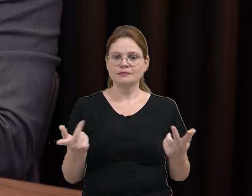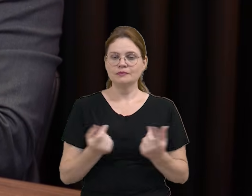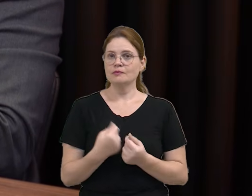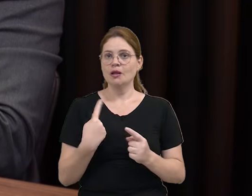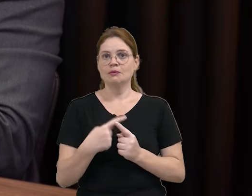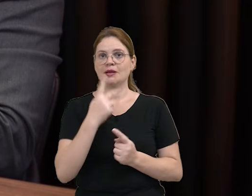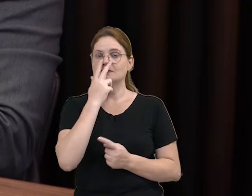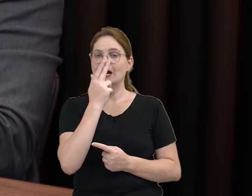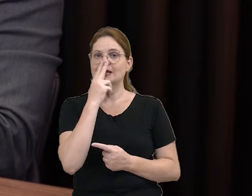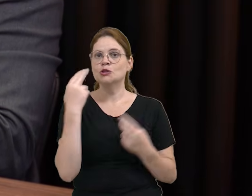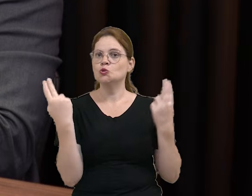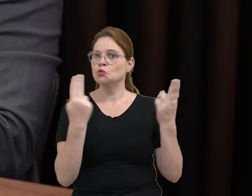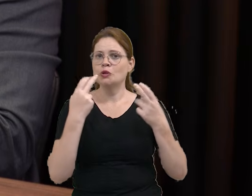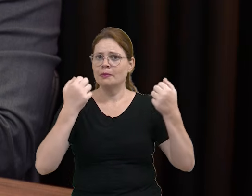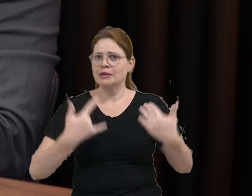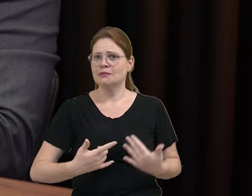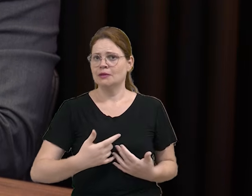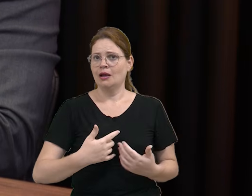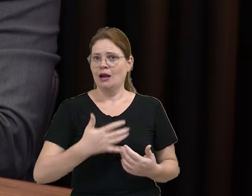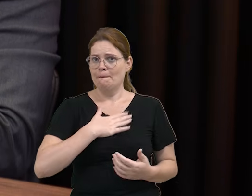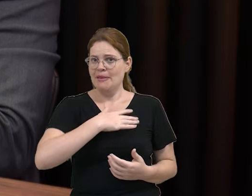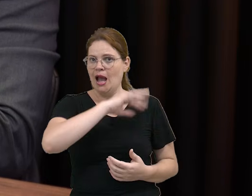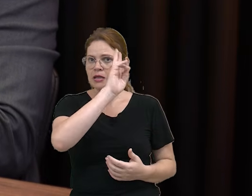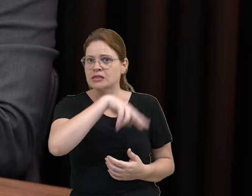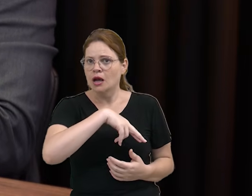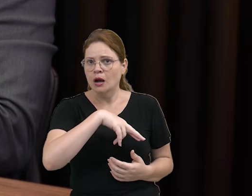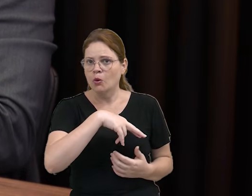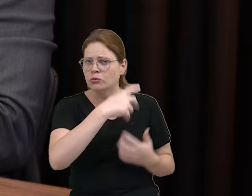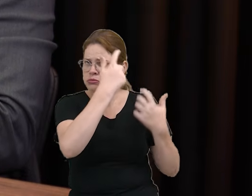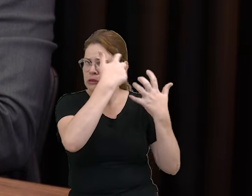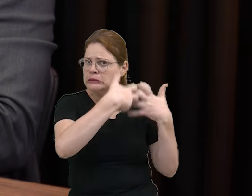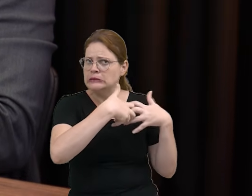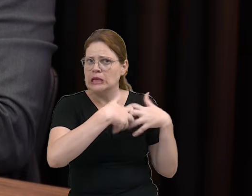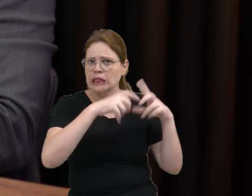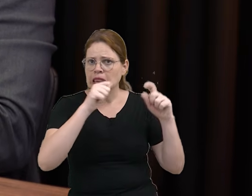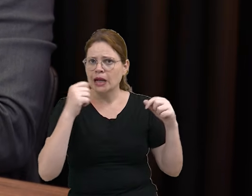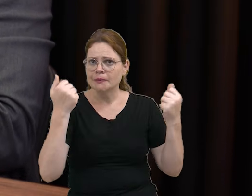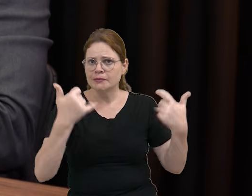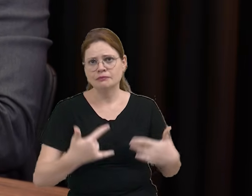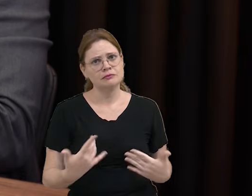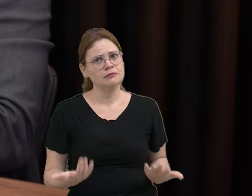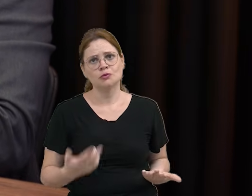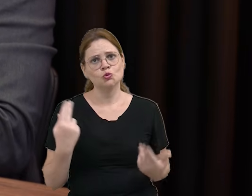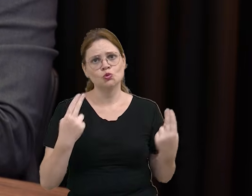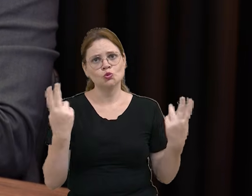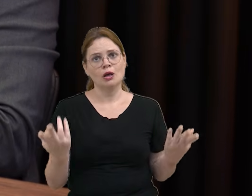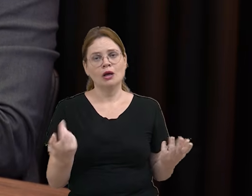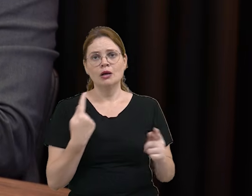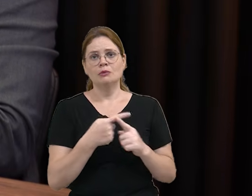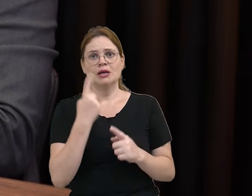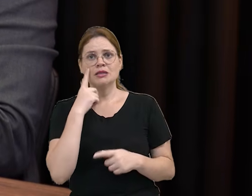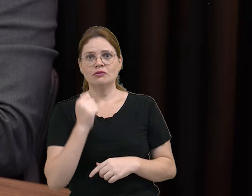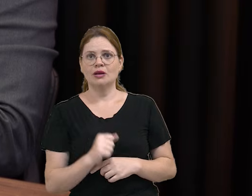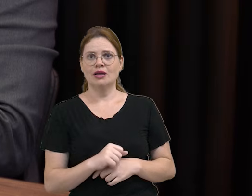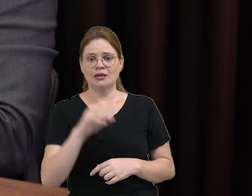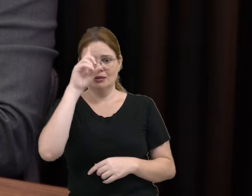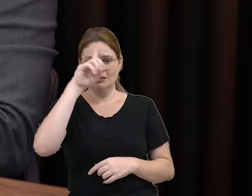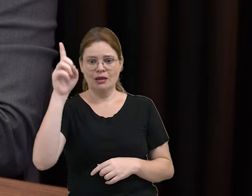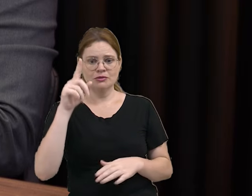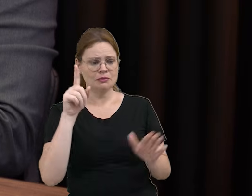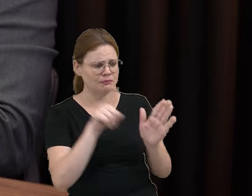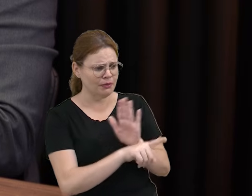contraria até uma razão, né? Porque ele fez a mesma pergunta,